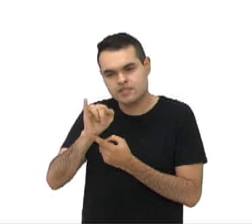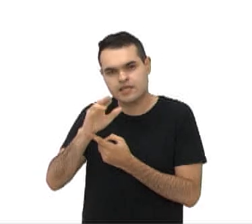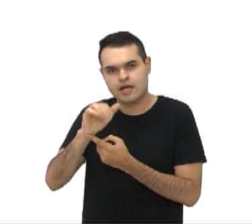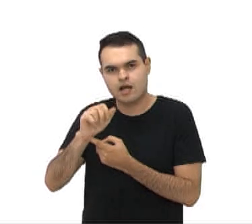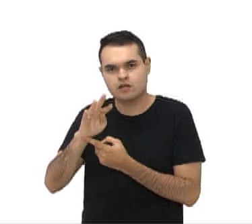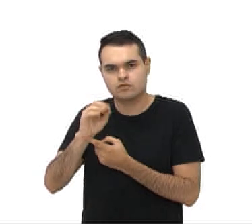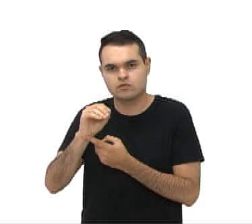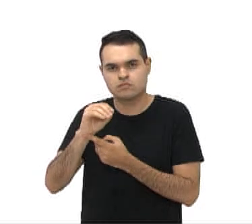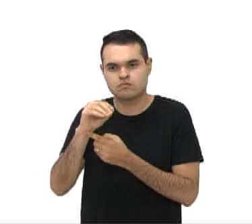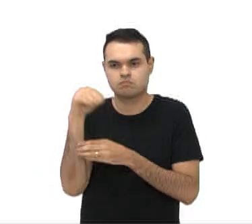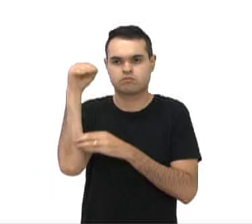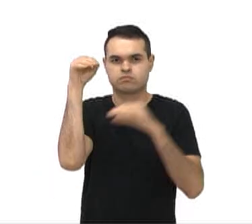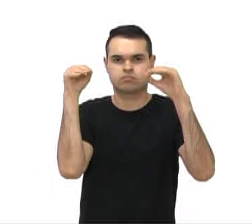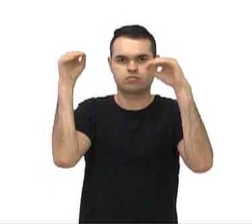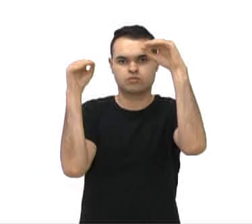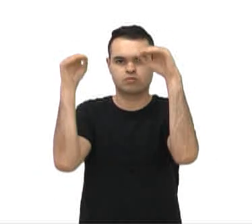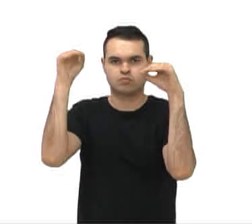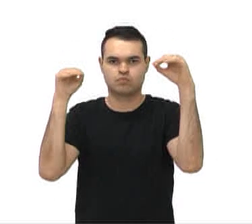algumas curiosidades deles.